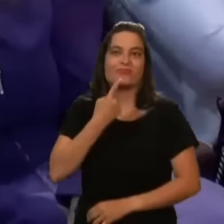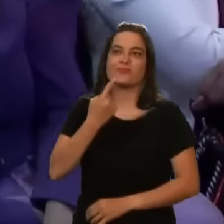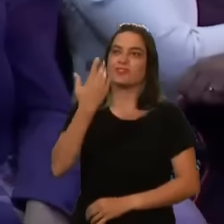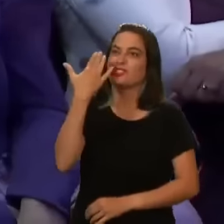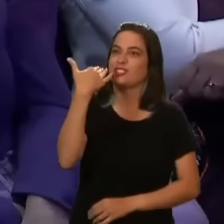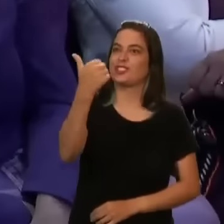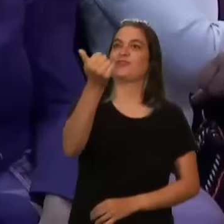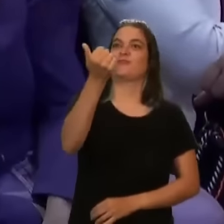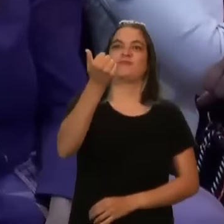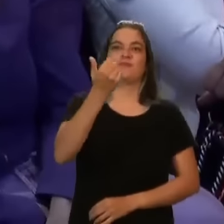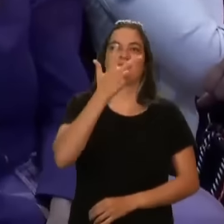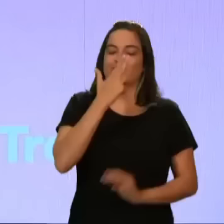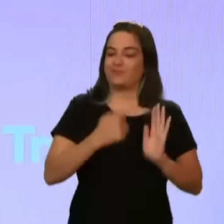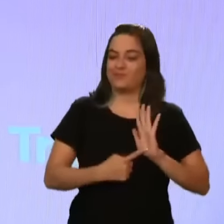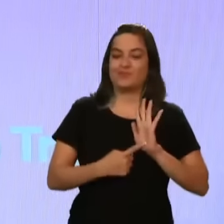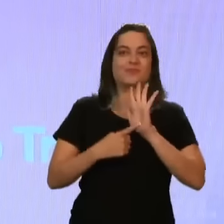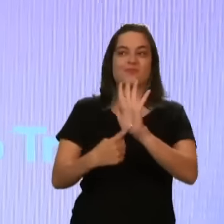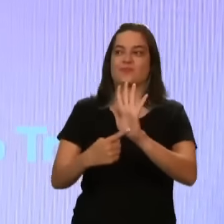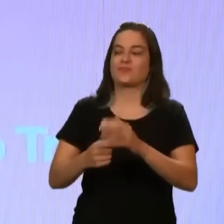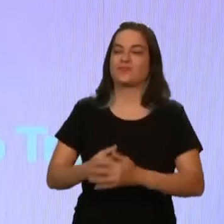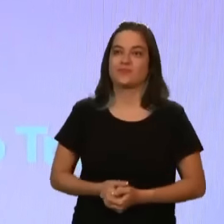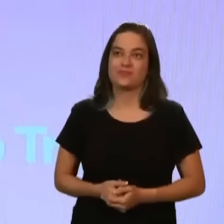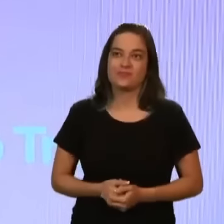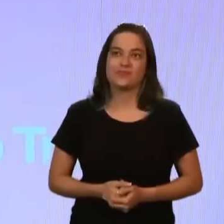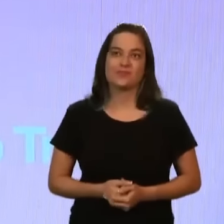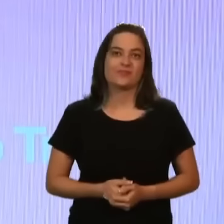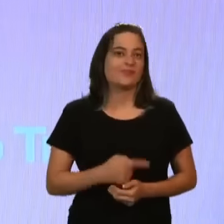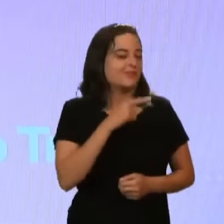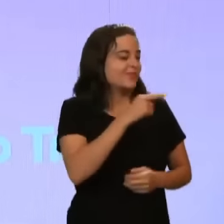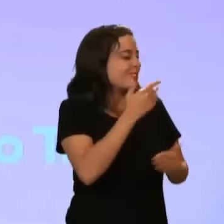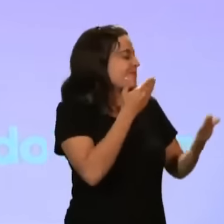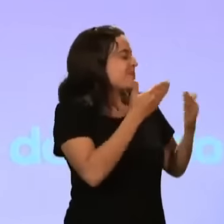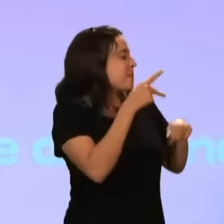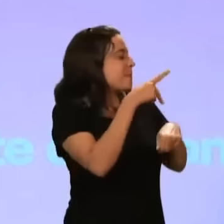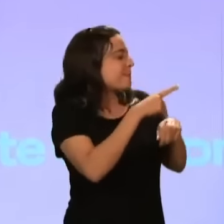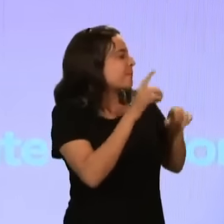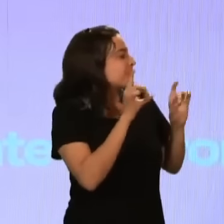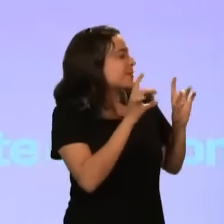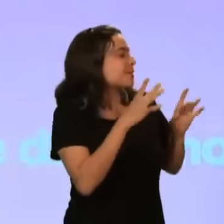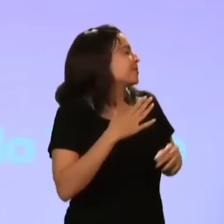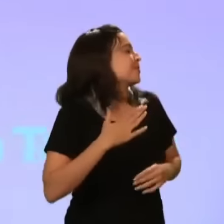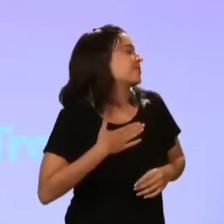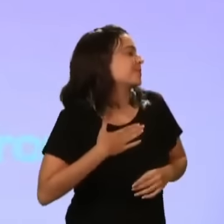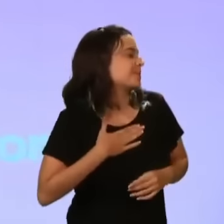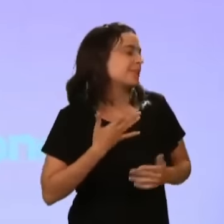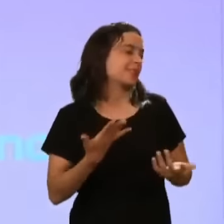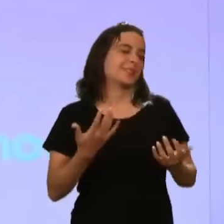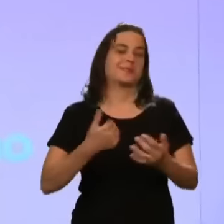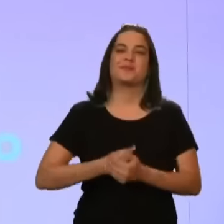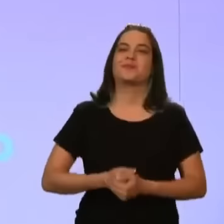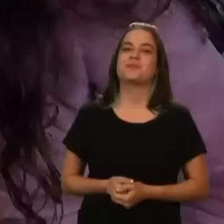fora, fala para ela, minha Kimberlitinha, minha